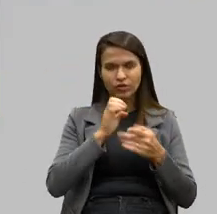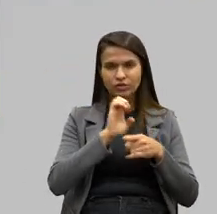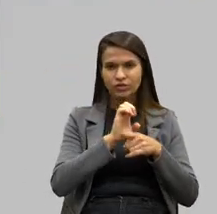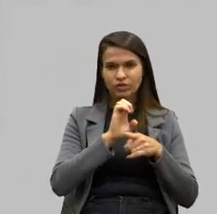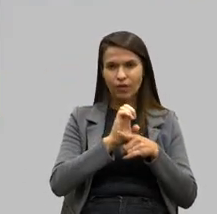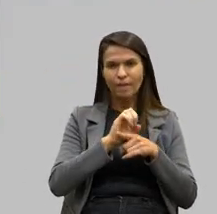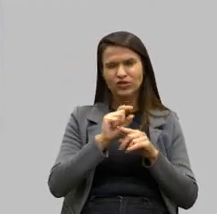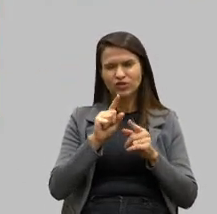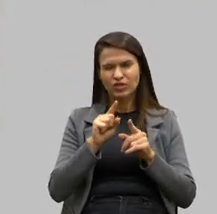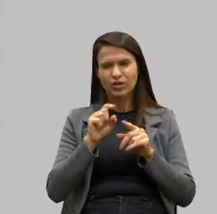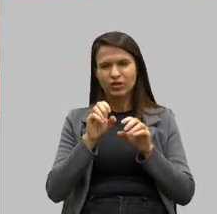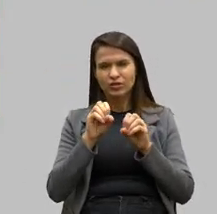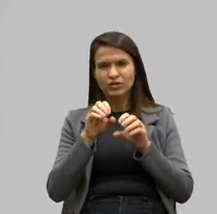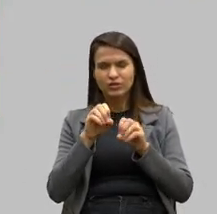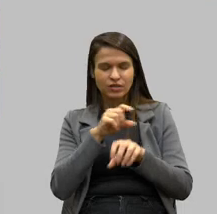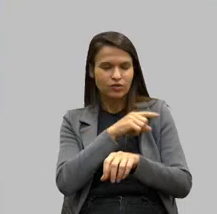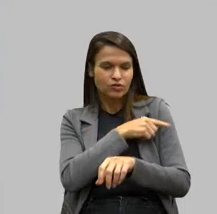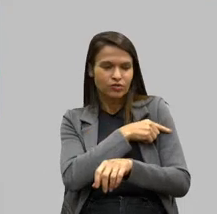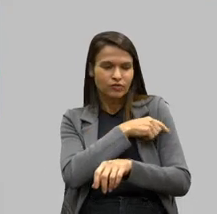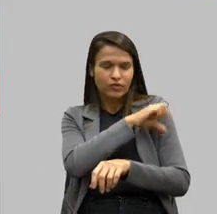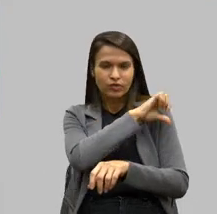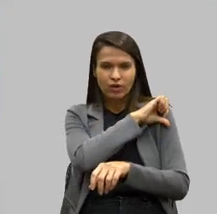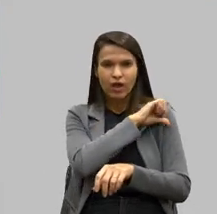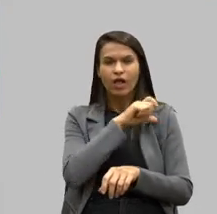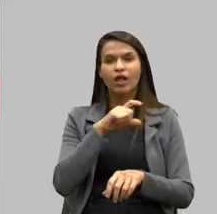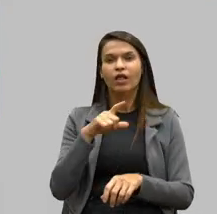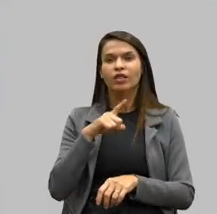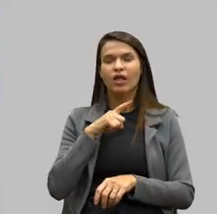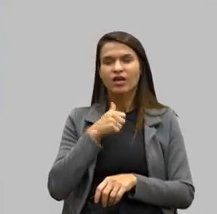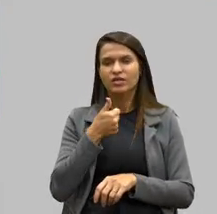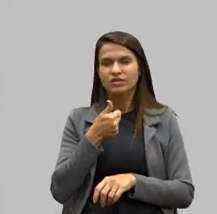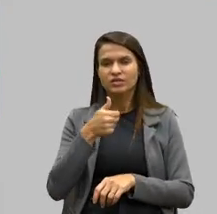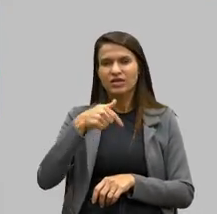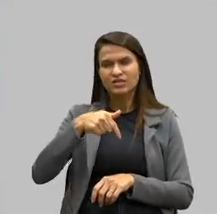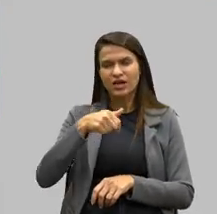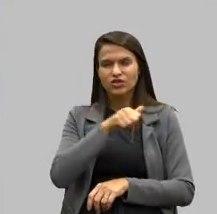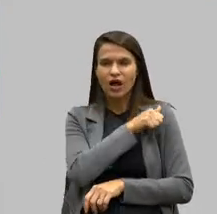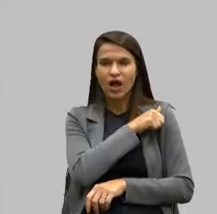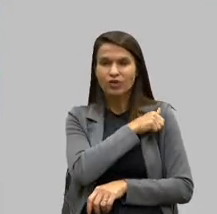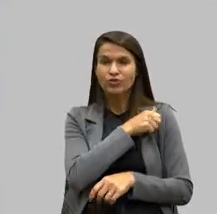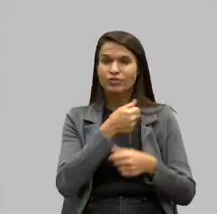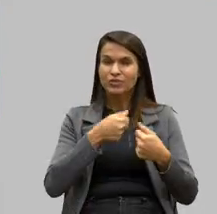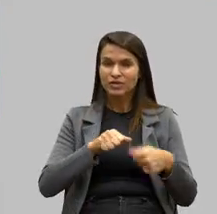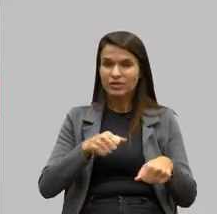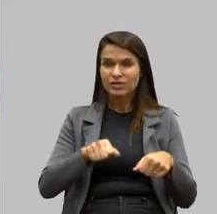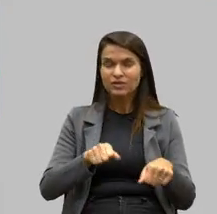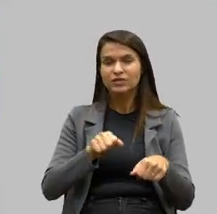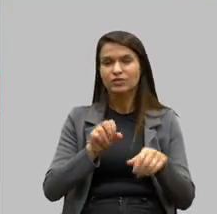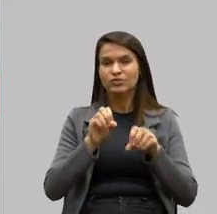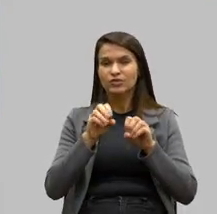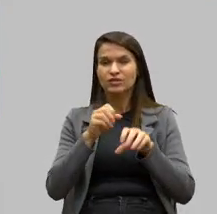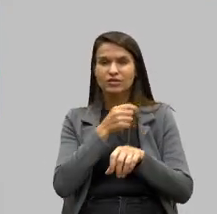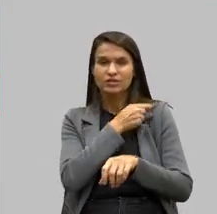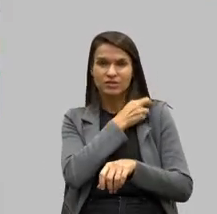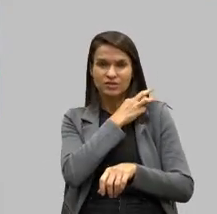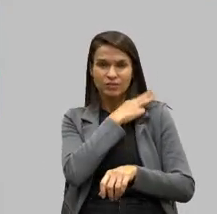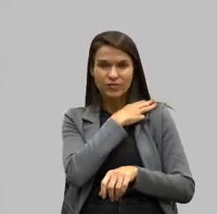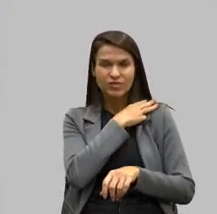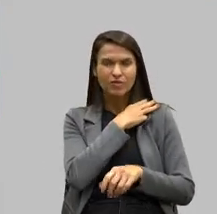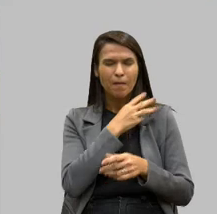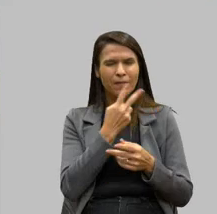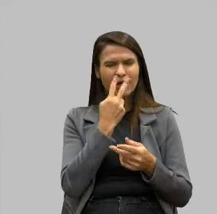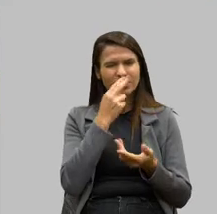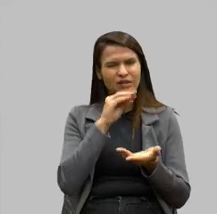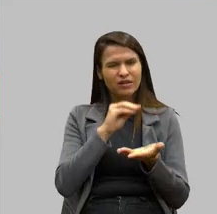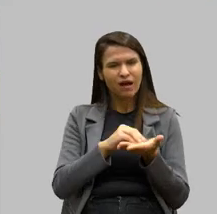ensino fundamental. Tem 17 alunos com necessidade de ensino médio. Parece que tem um... Faltando aí,